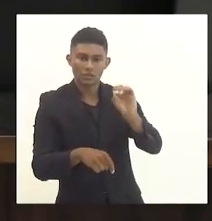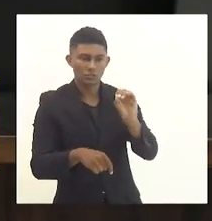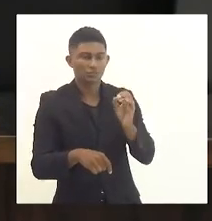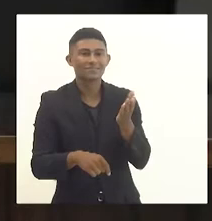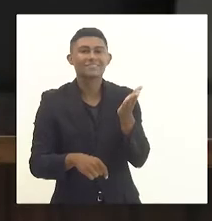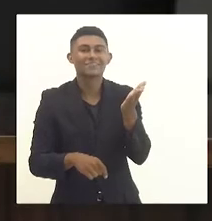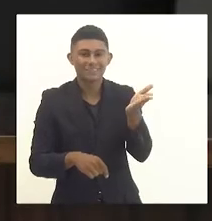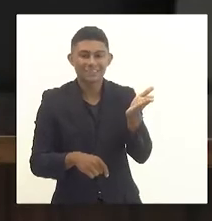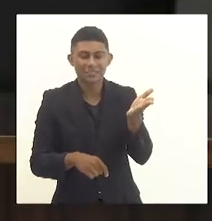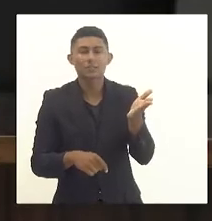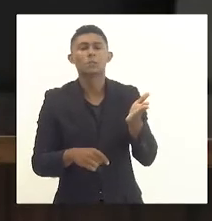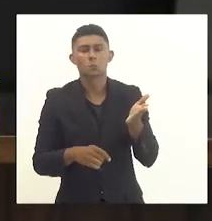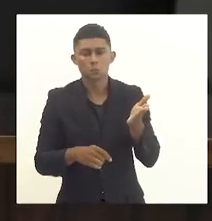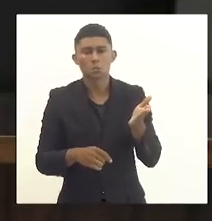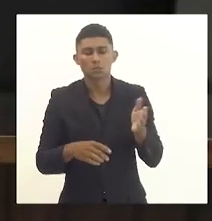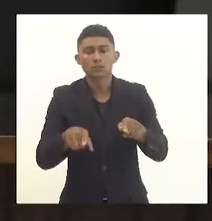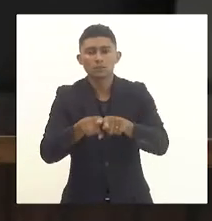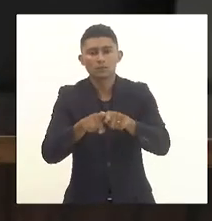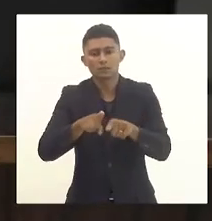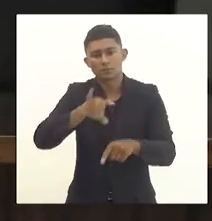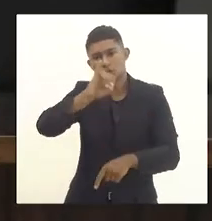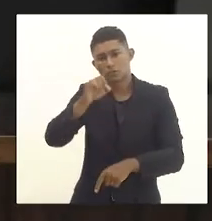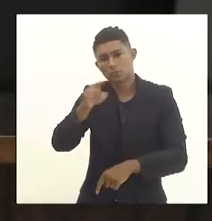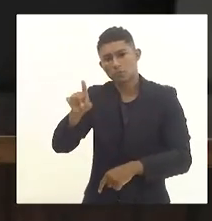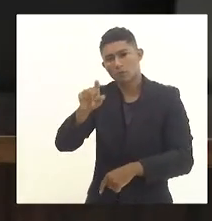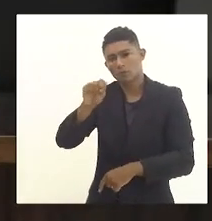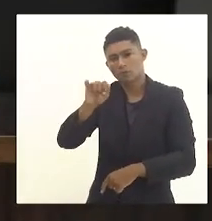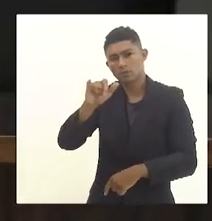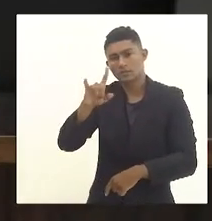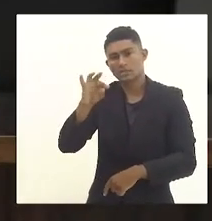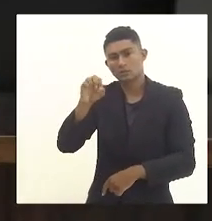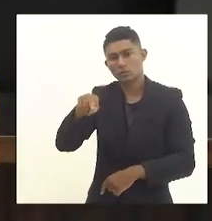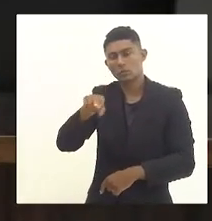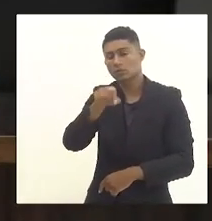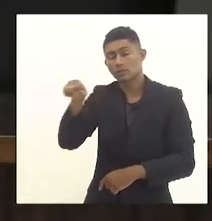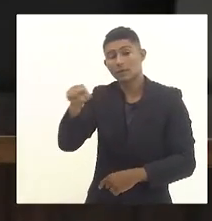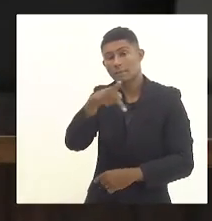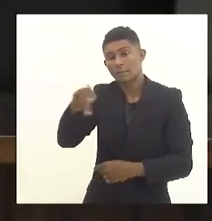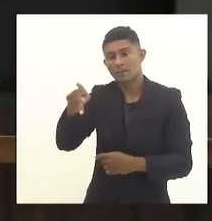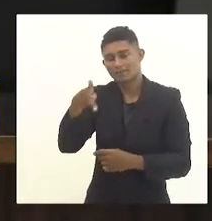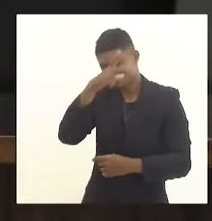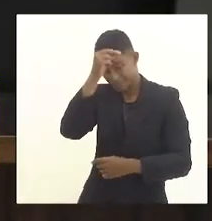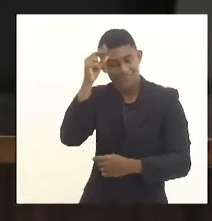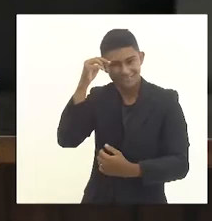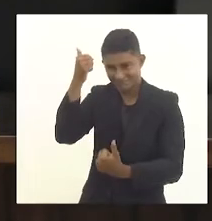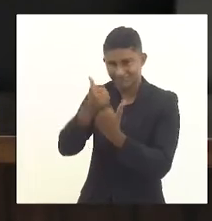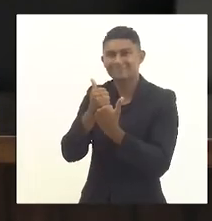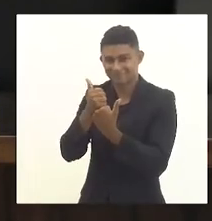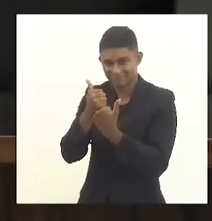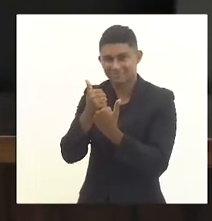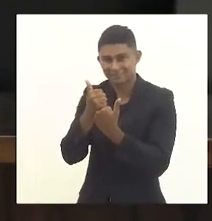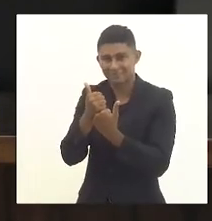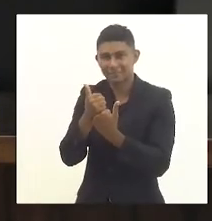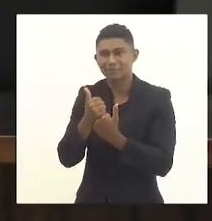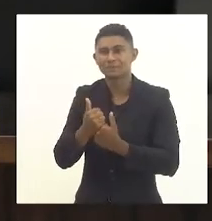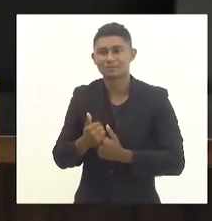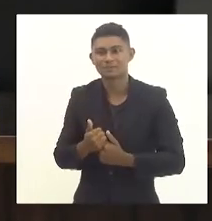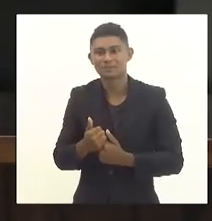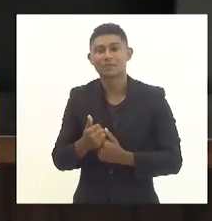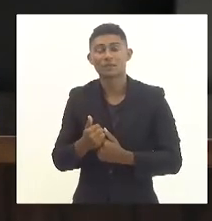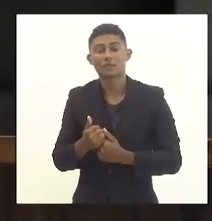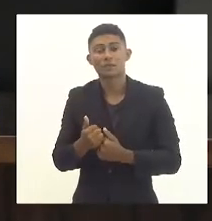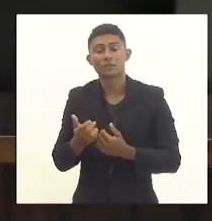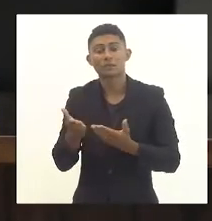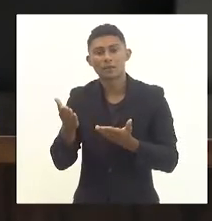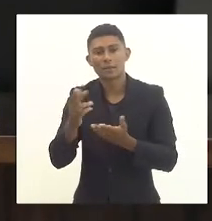da Finlândia, João Ailton Gomes, vice-prefeito da nossa querida, né, Vicente Loureiro, da nossa